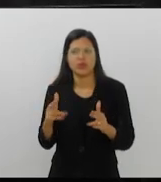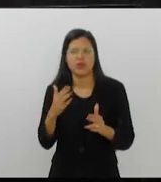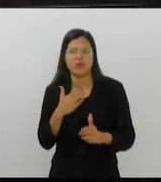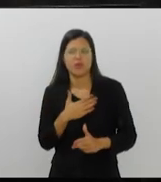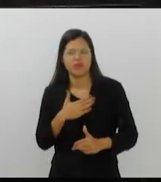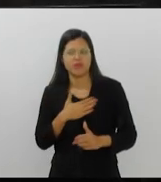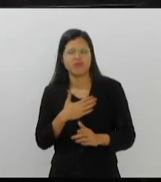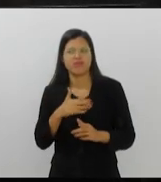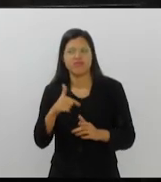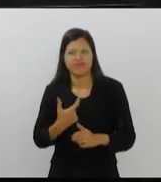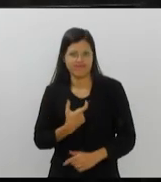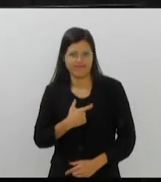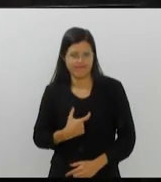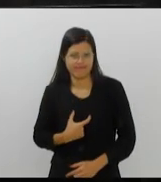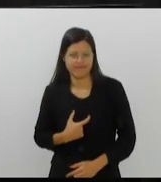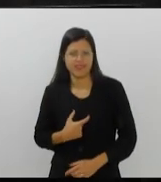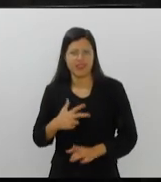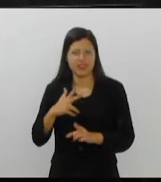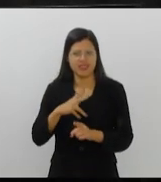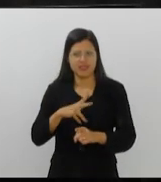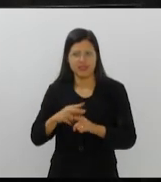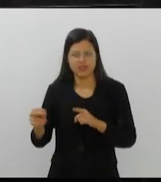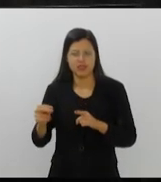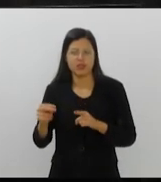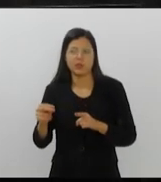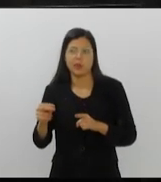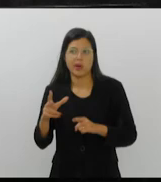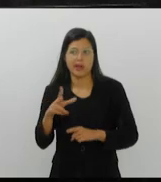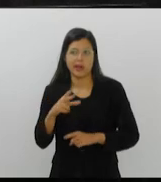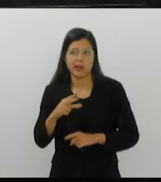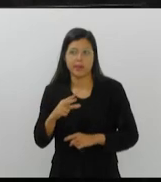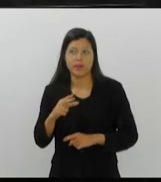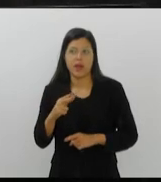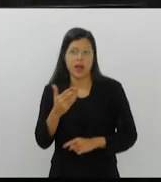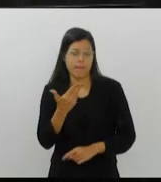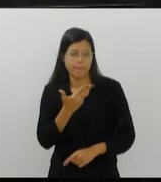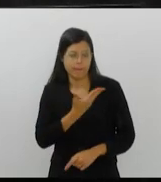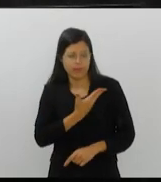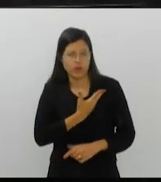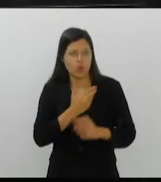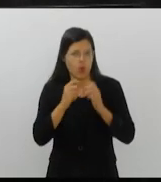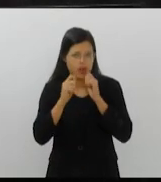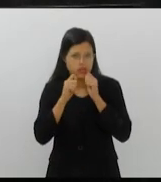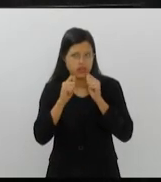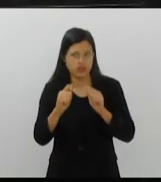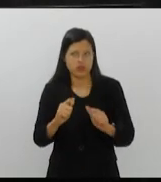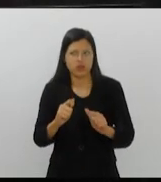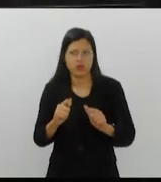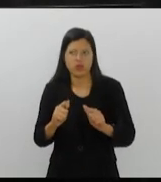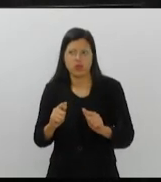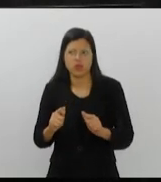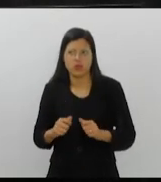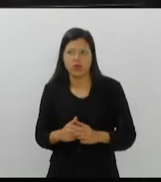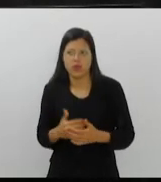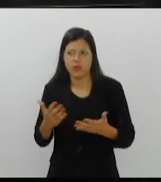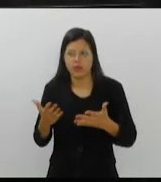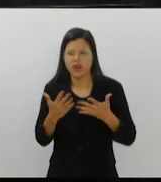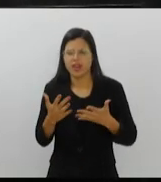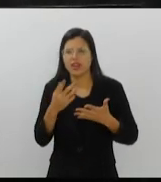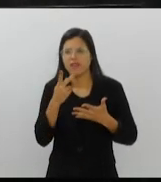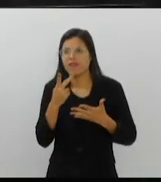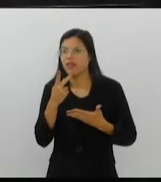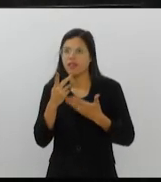essa conquista que merece ser celebrada. Aos meus amigos assessores, Vocês, assim, eu queria mencionar aqui